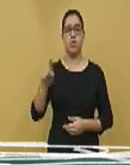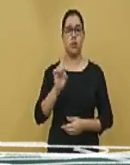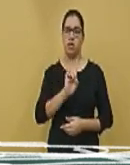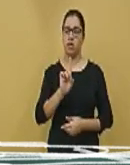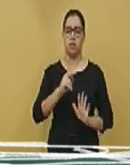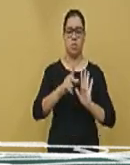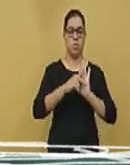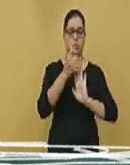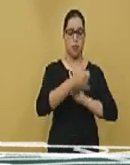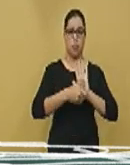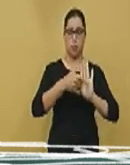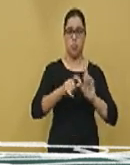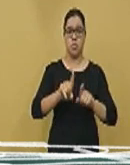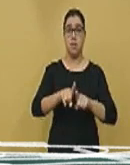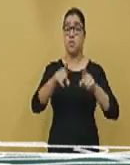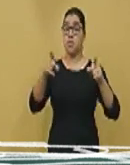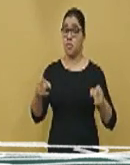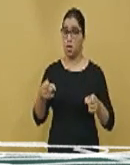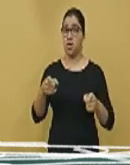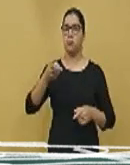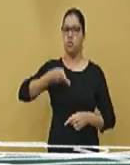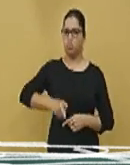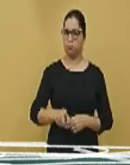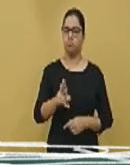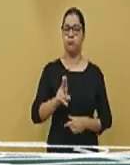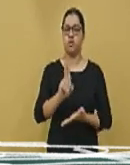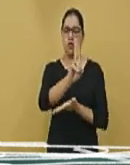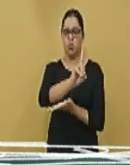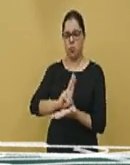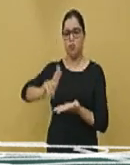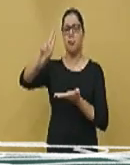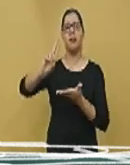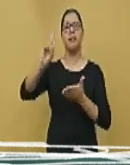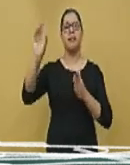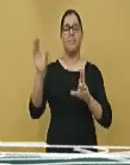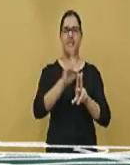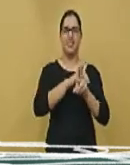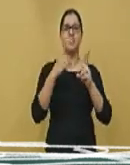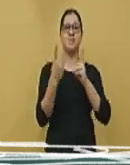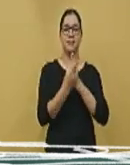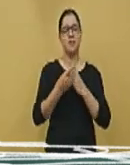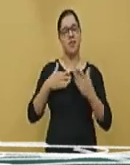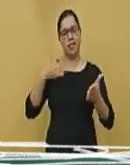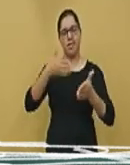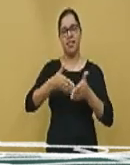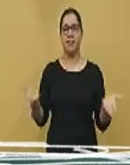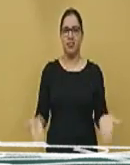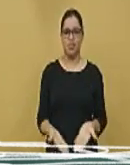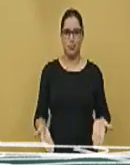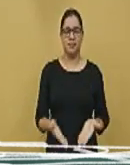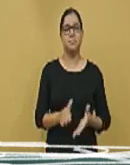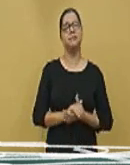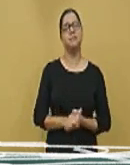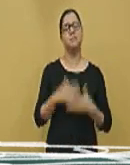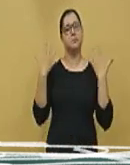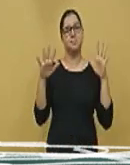projeto, mas com a Universidade Federal da Grande Dourados, que é o que eu faço até hoje.